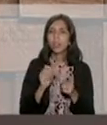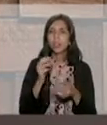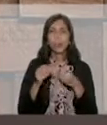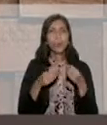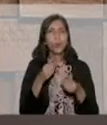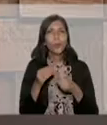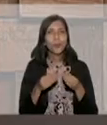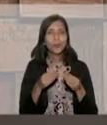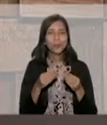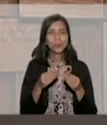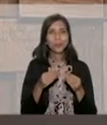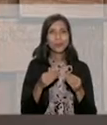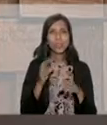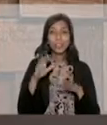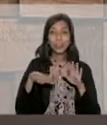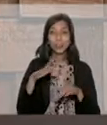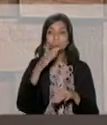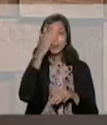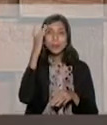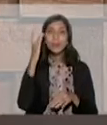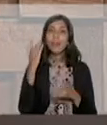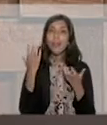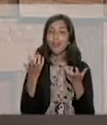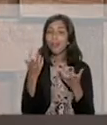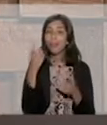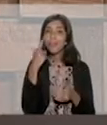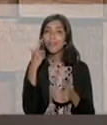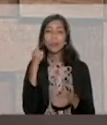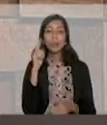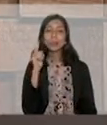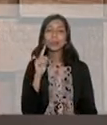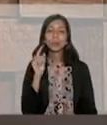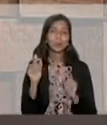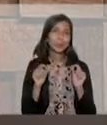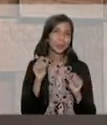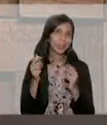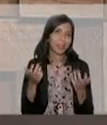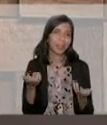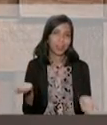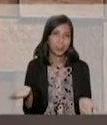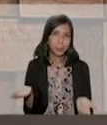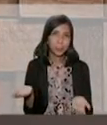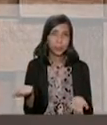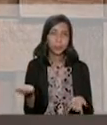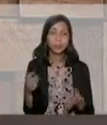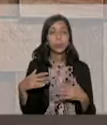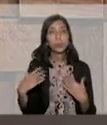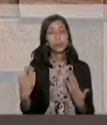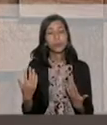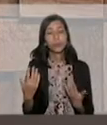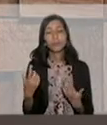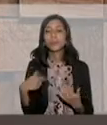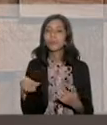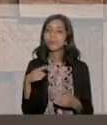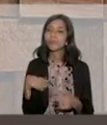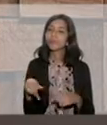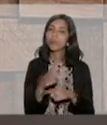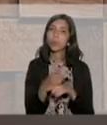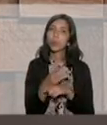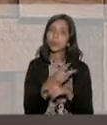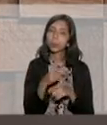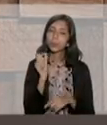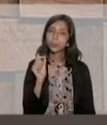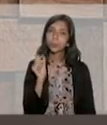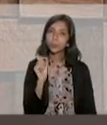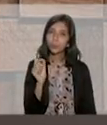colocar proposições que muitas vezes o público quer até ver e não sabe que quer, né? Então, a gente